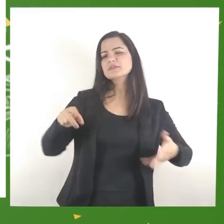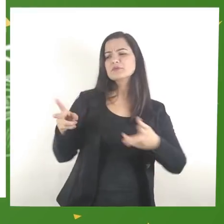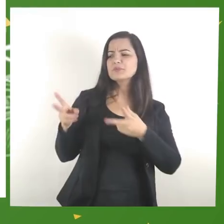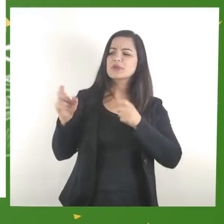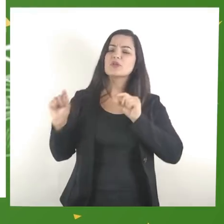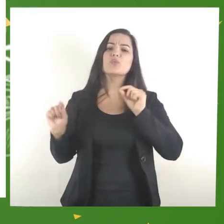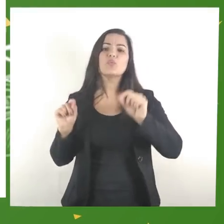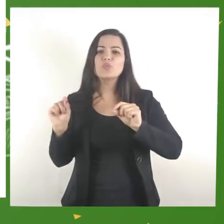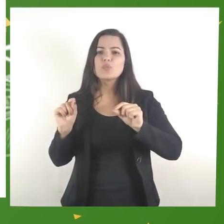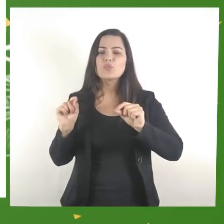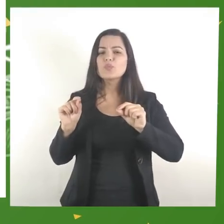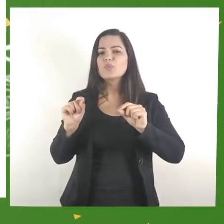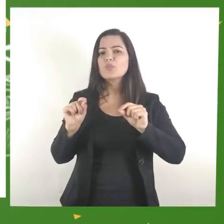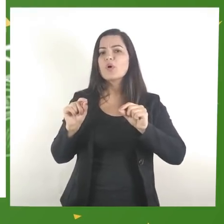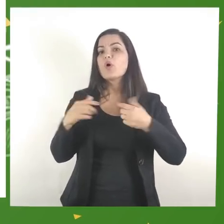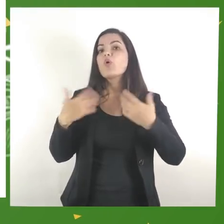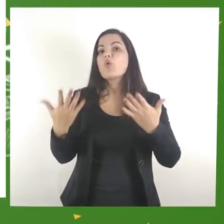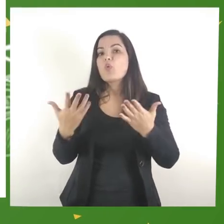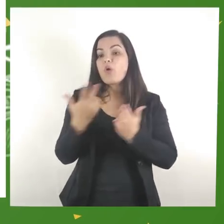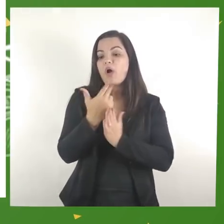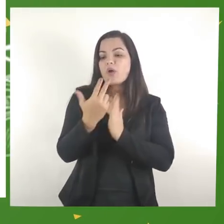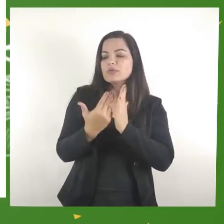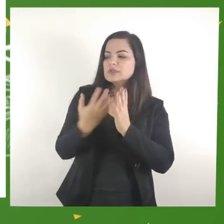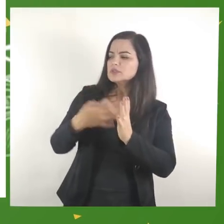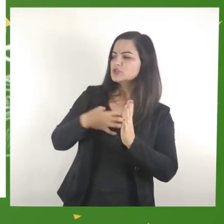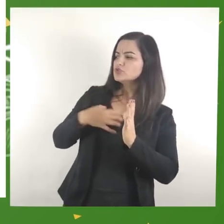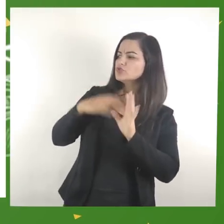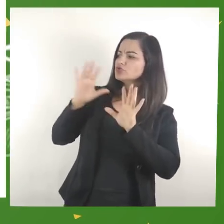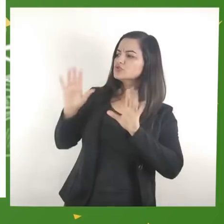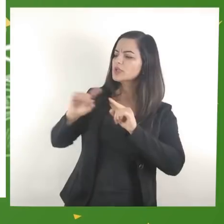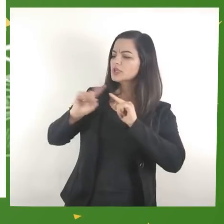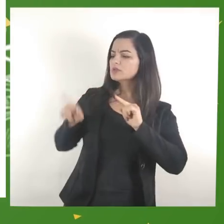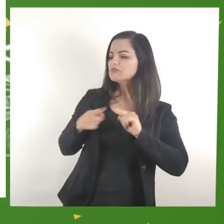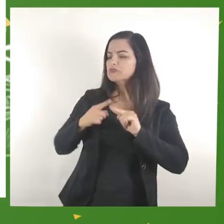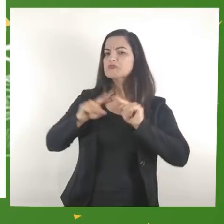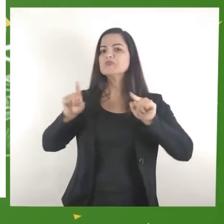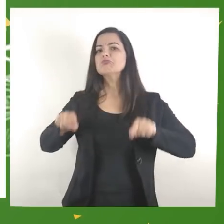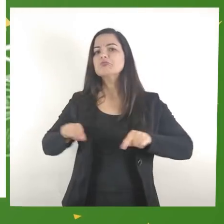figura geométrica vocês conseguem identificar nessa mesa?